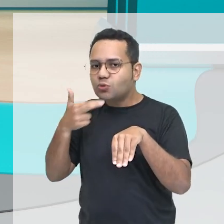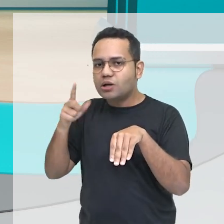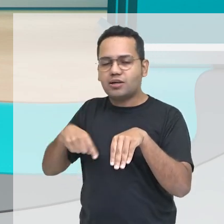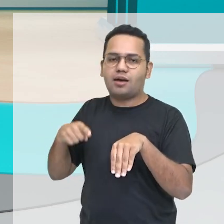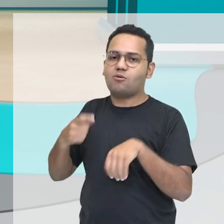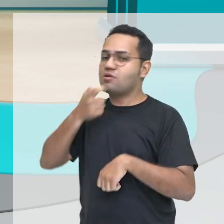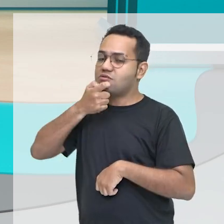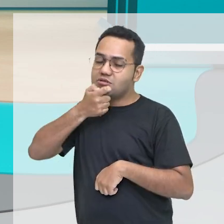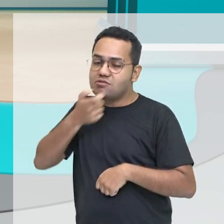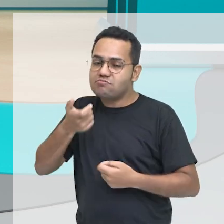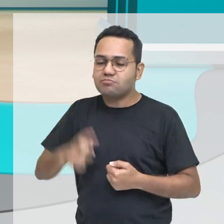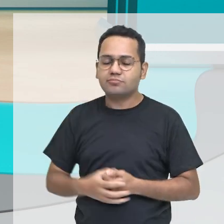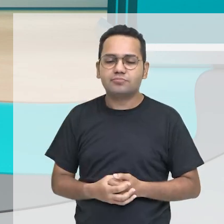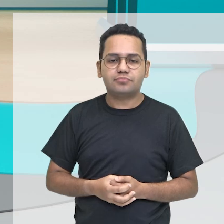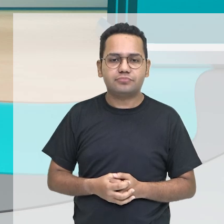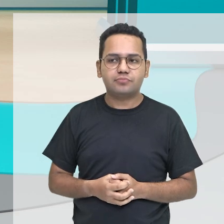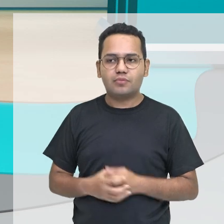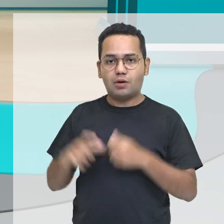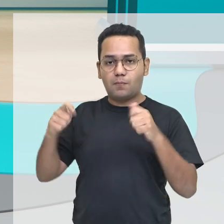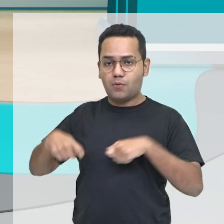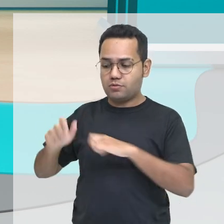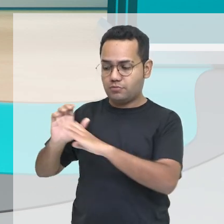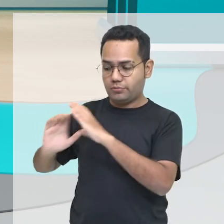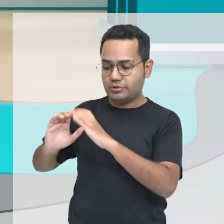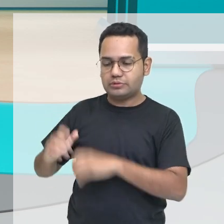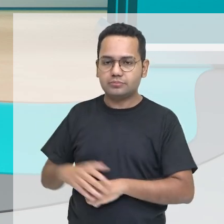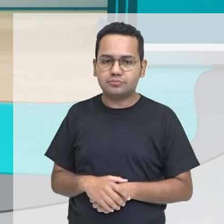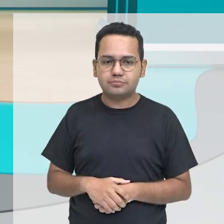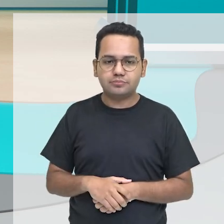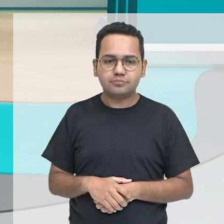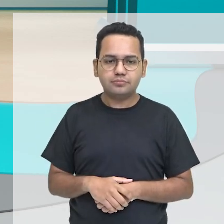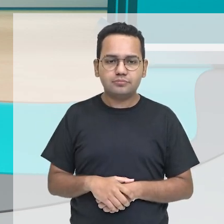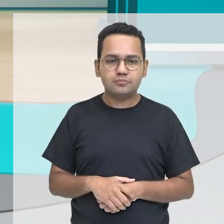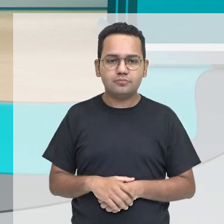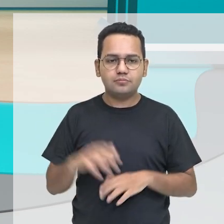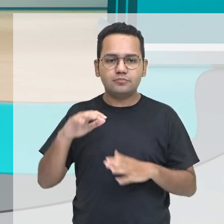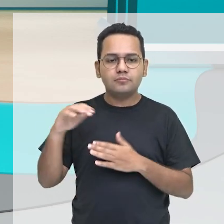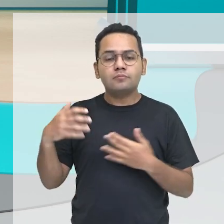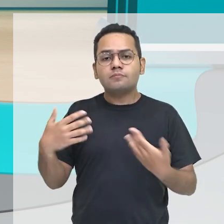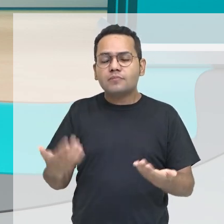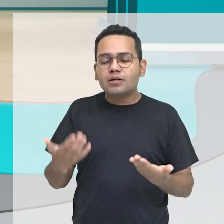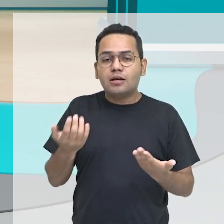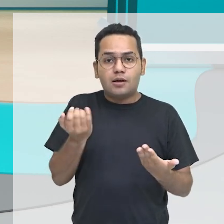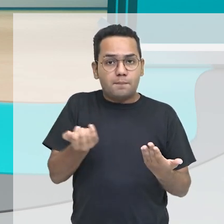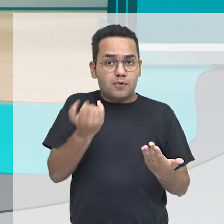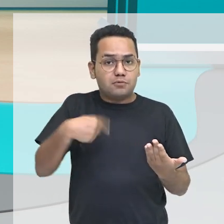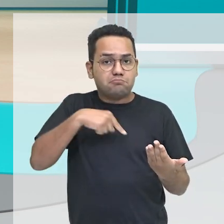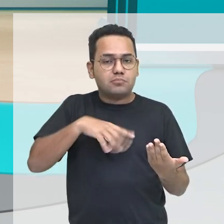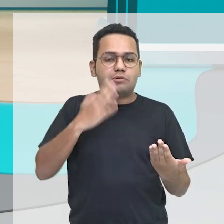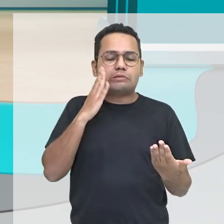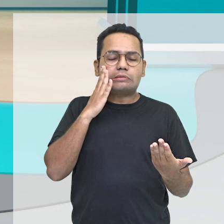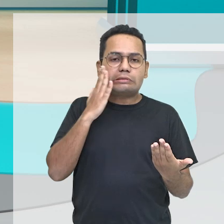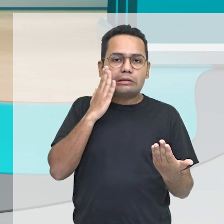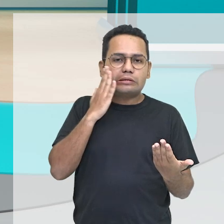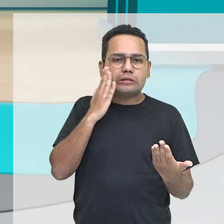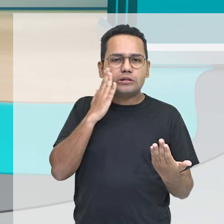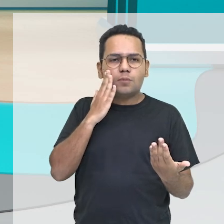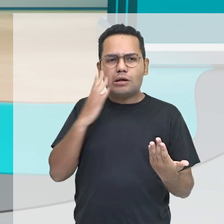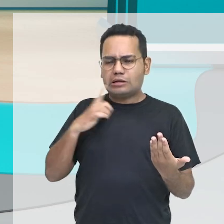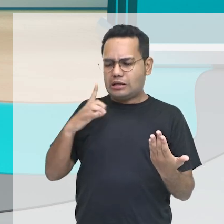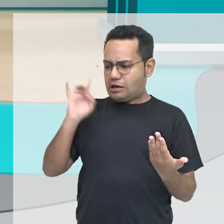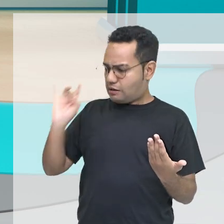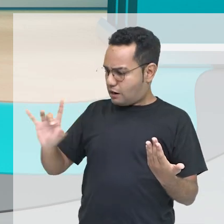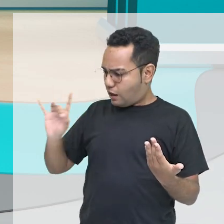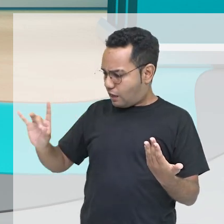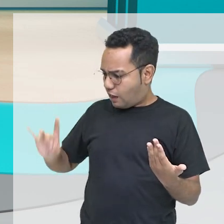inglês, é importante nós reconhecermos e valorizarmos as ricas tradições linguísticas culturais das